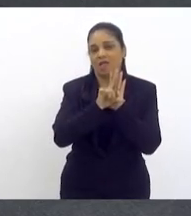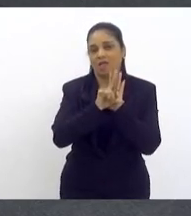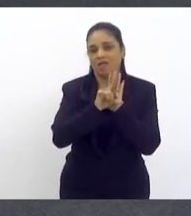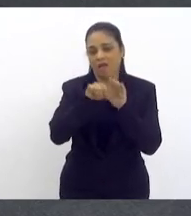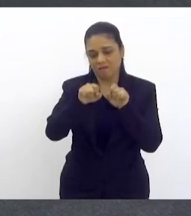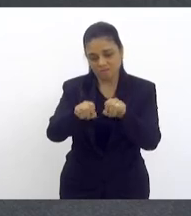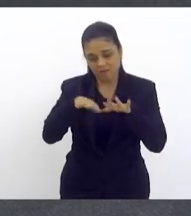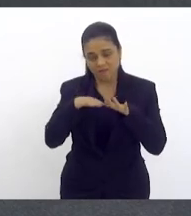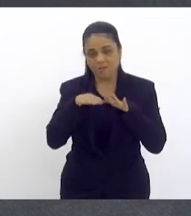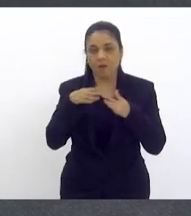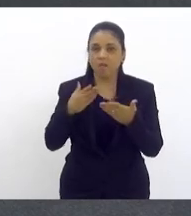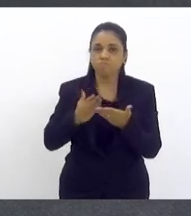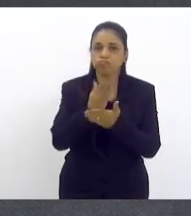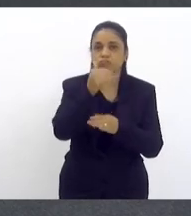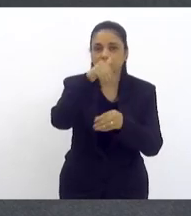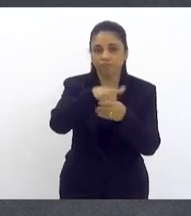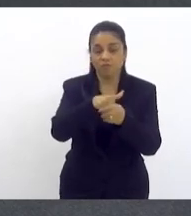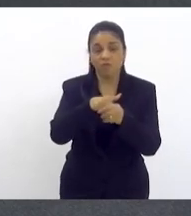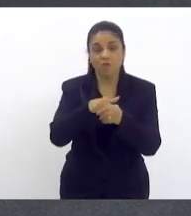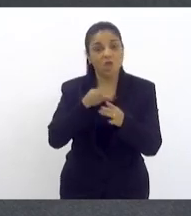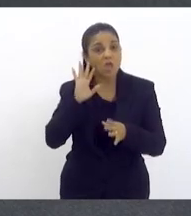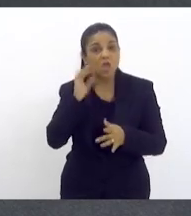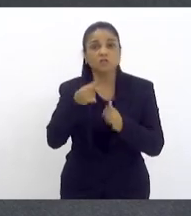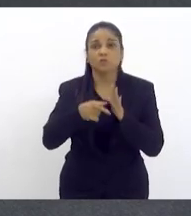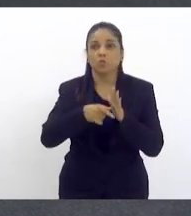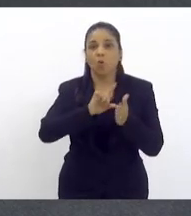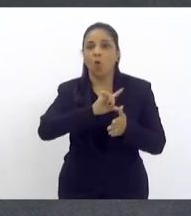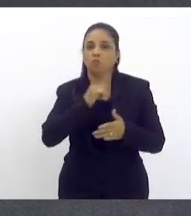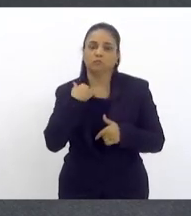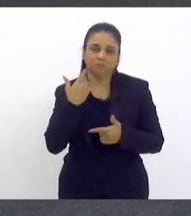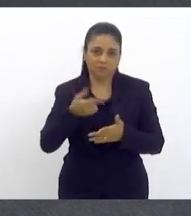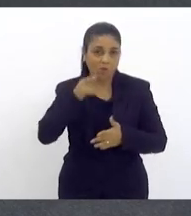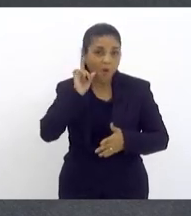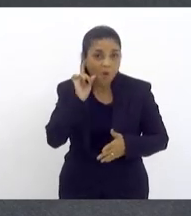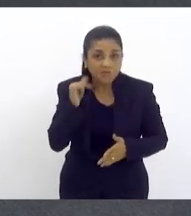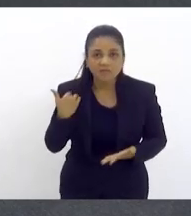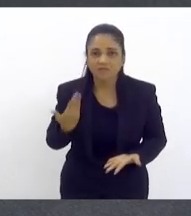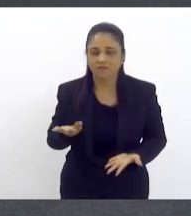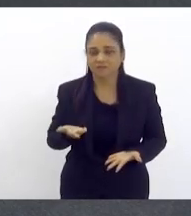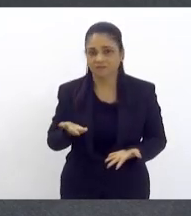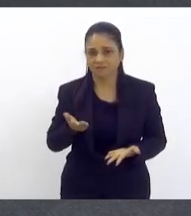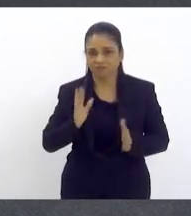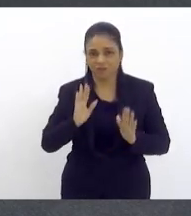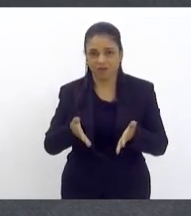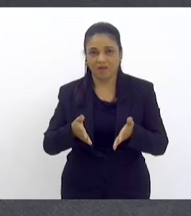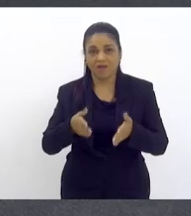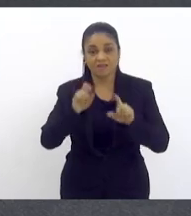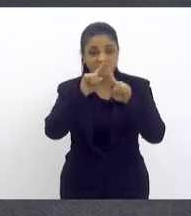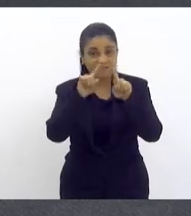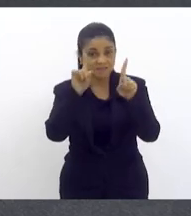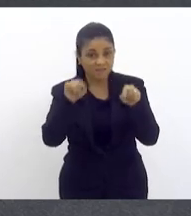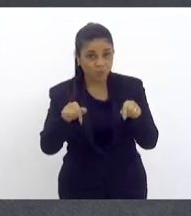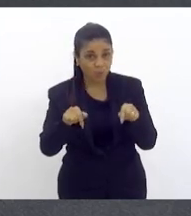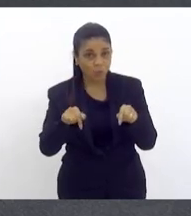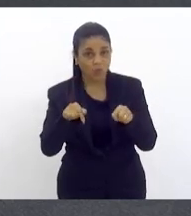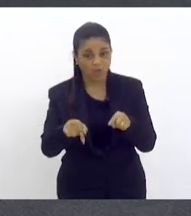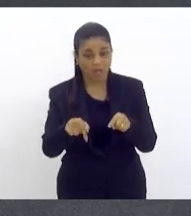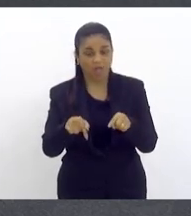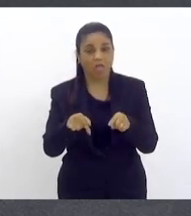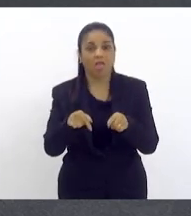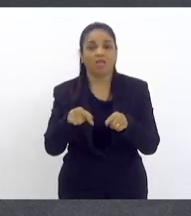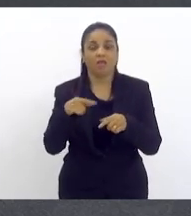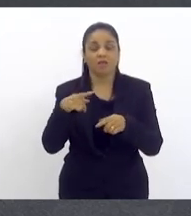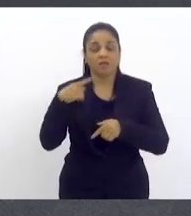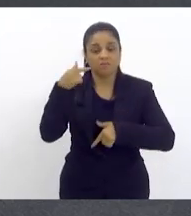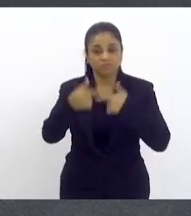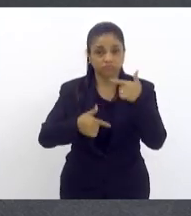isso tem que ser resolvido para ontem e vou falar todos os dias até que seja resolvido servidor é quem faz com que a máquina pública